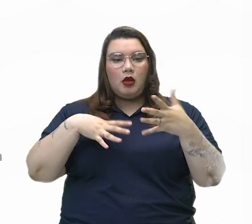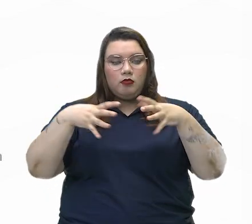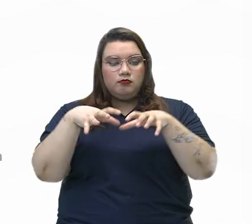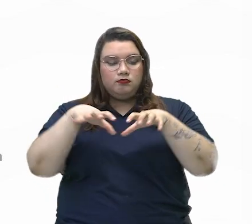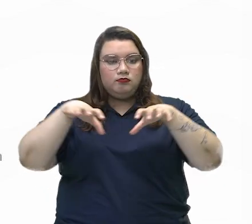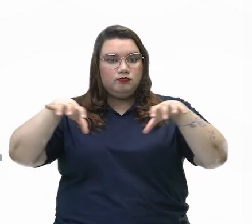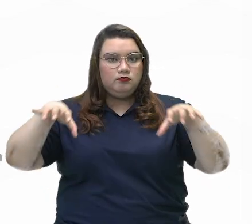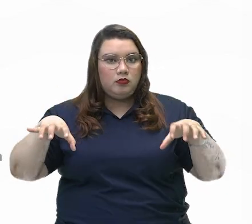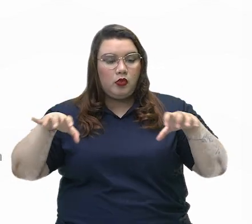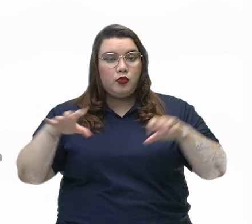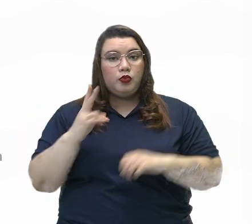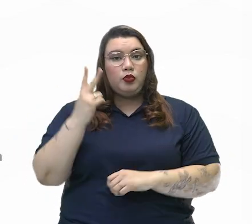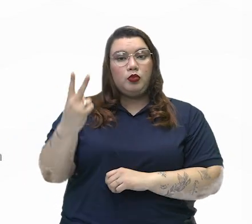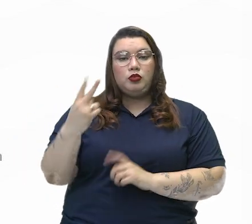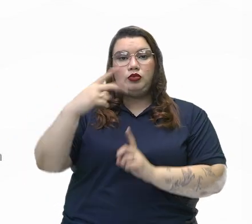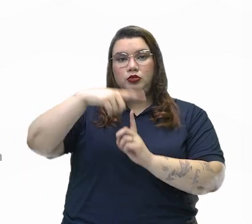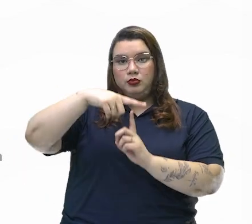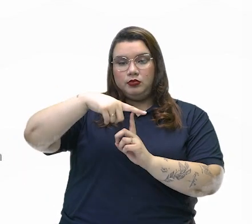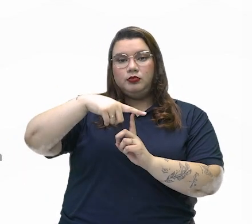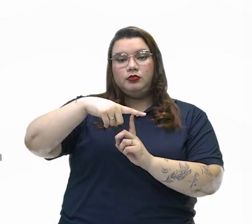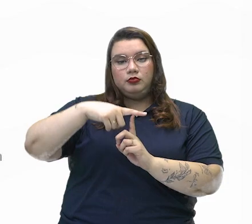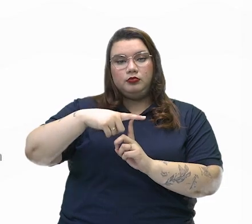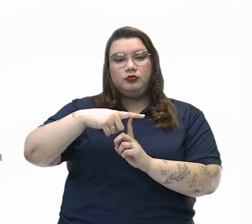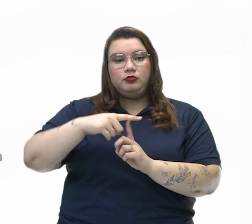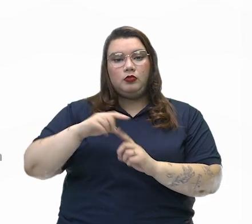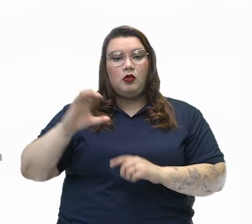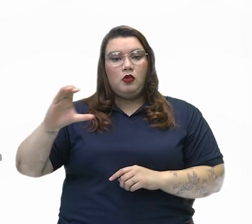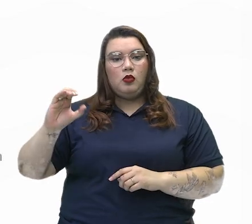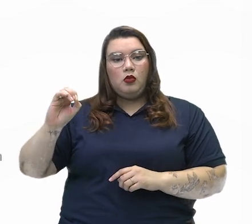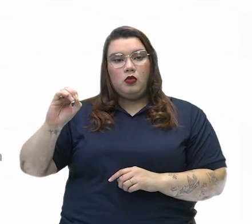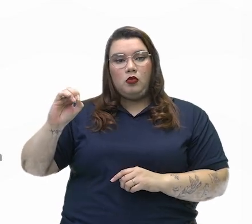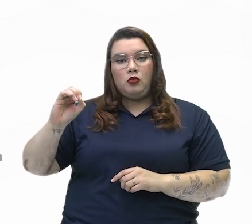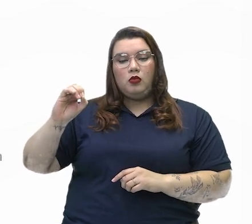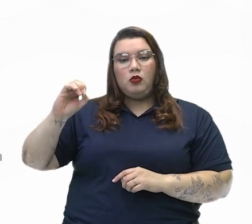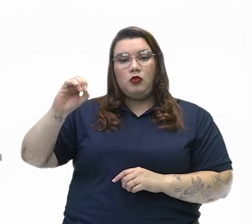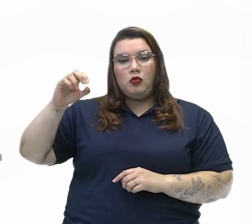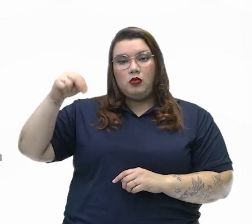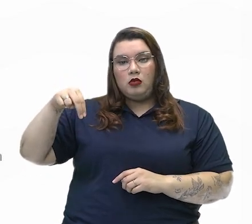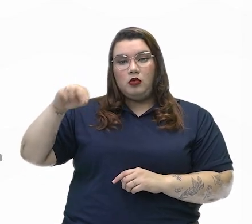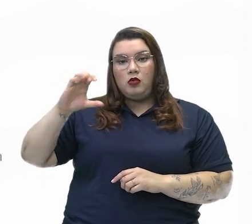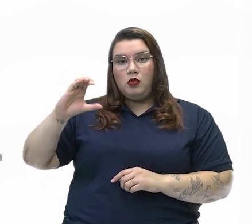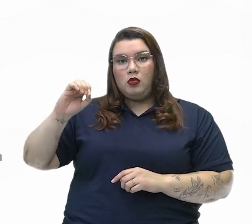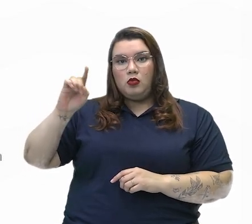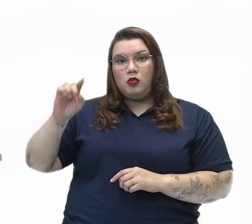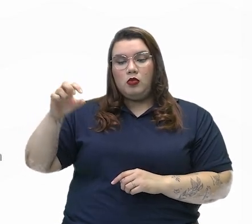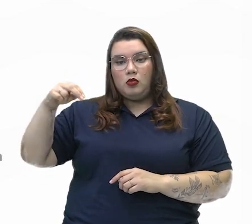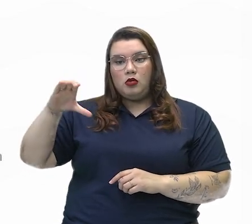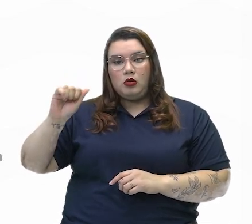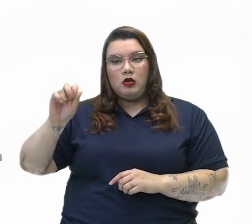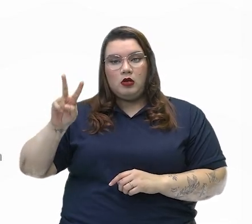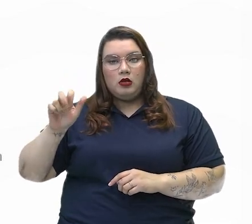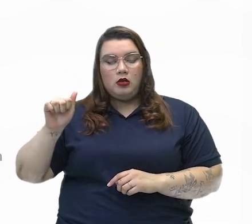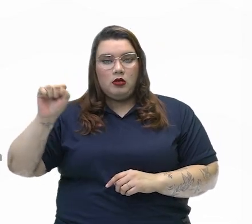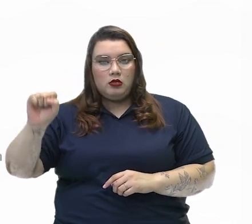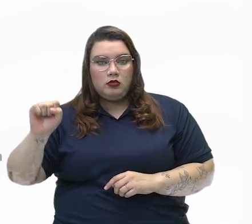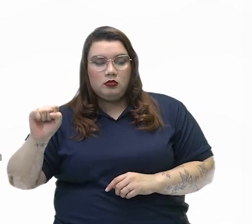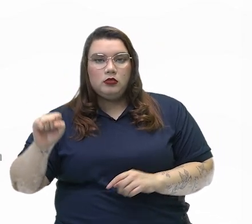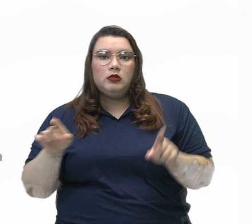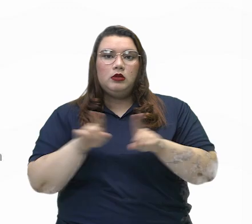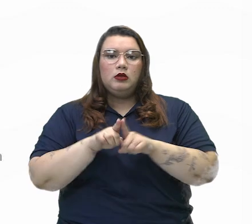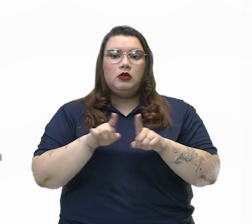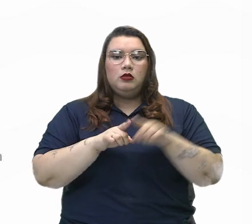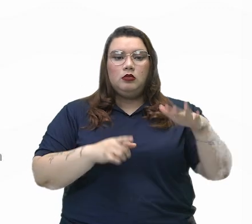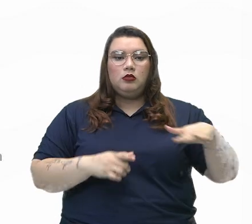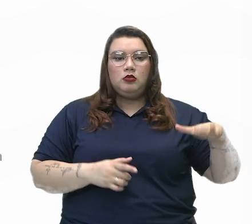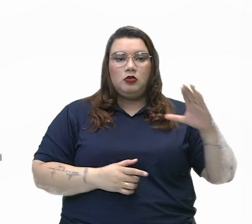gente vai dividir as lentes em dois tipos. As lentes que são consideradas côncavas e as lentes